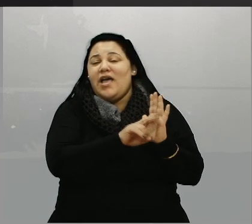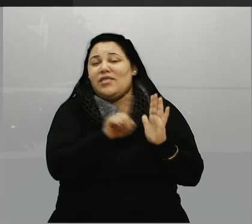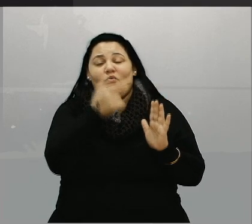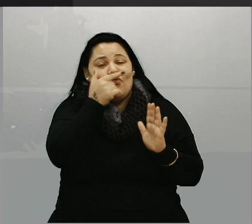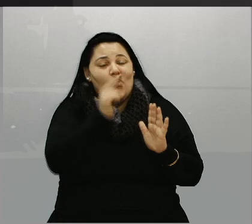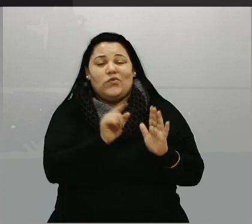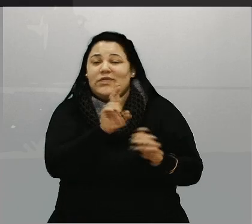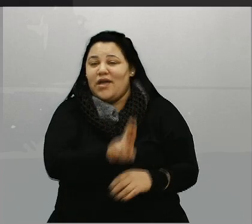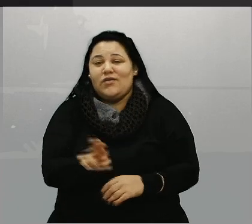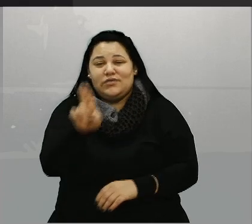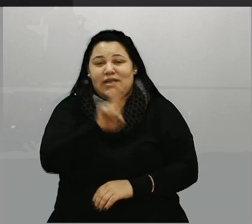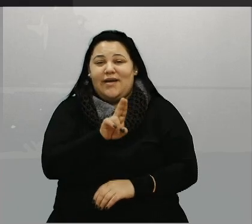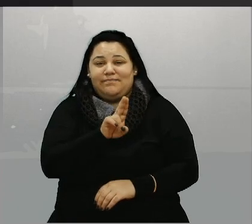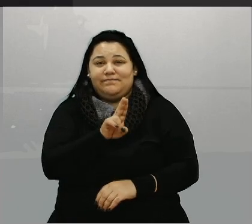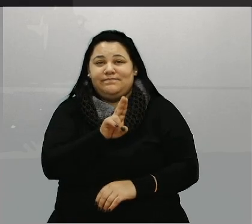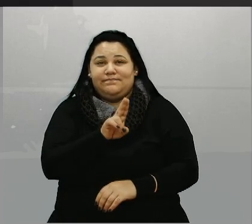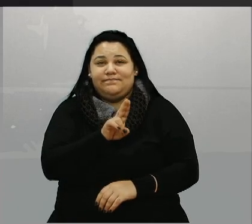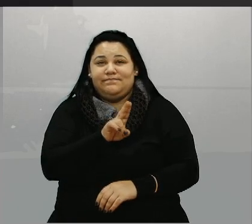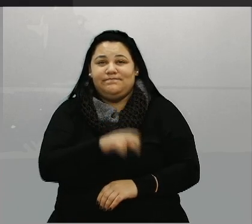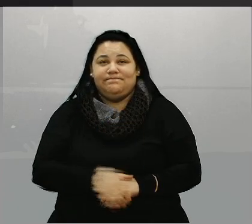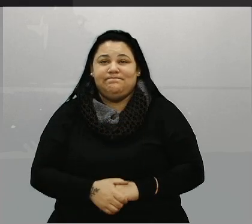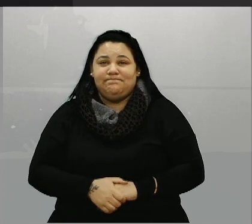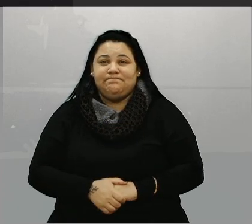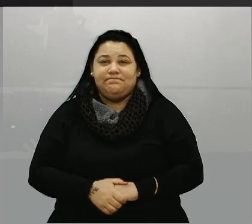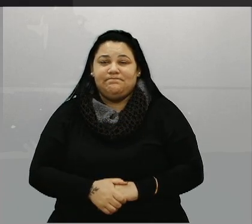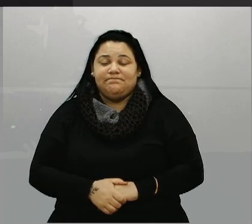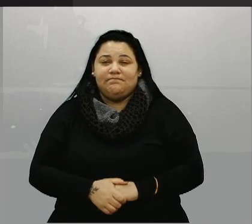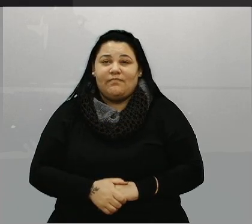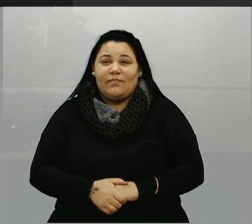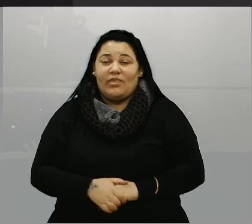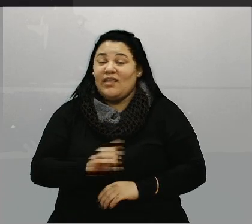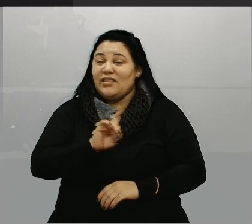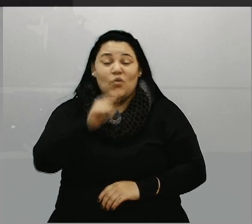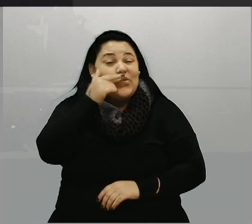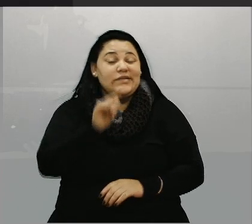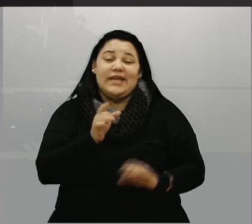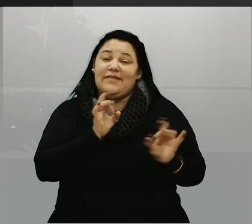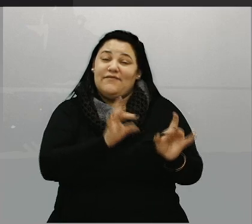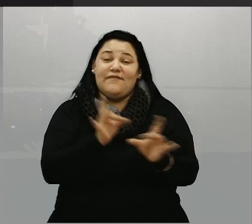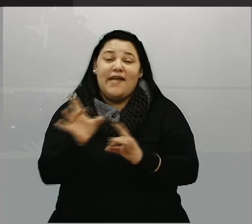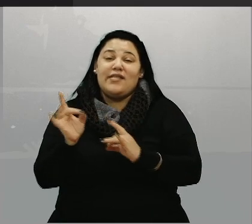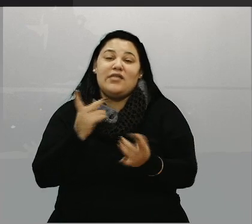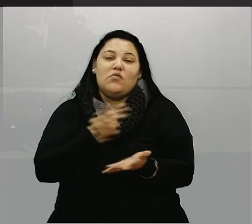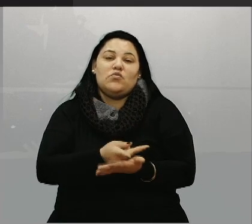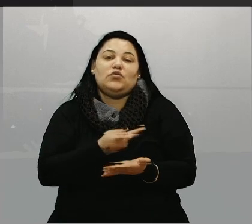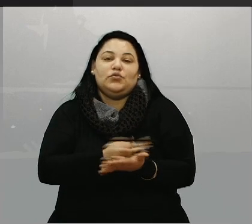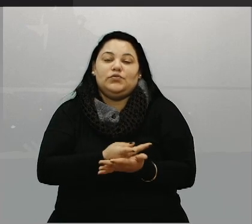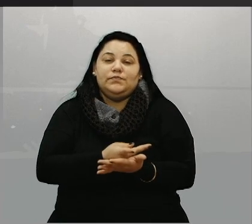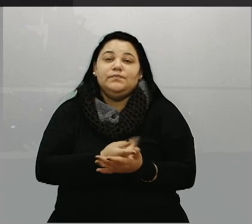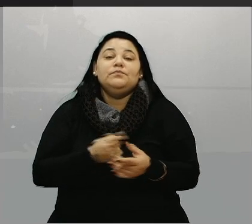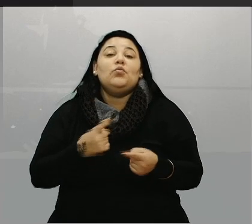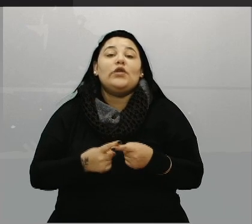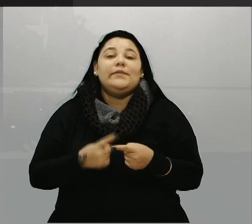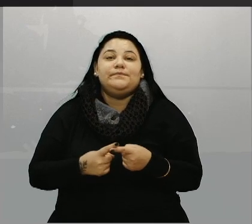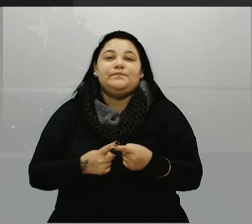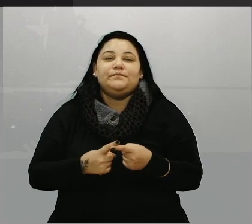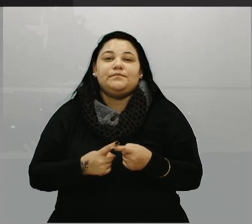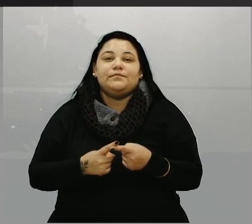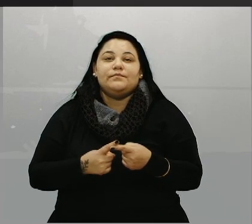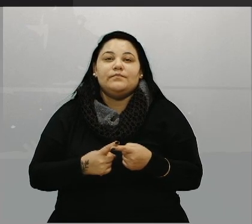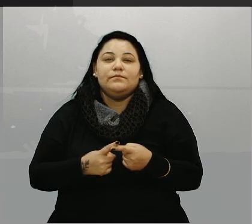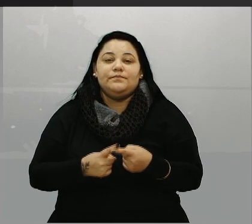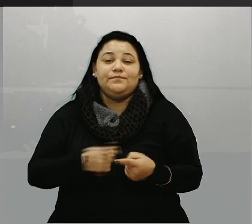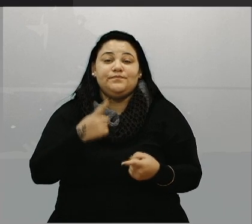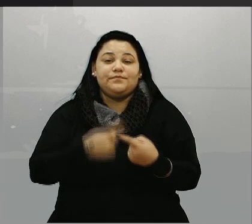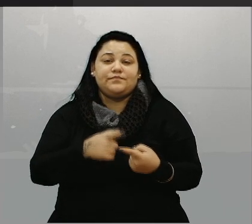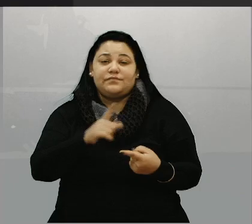colocar no mercado. Eles não estão conseguindo vender o produto. Por quê? Porque nós temos uma